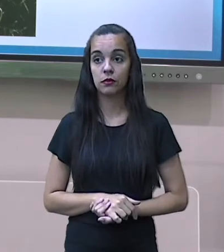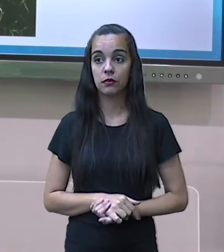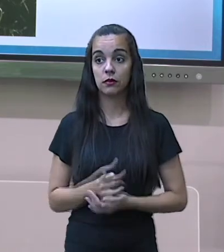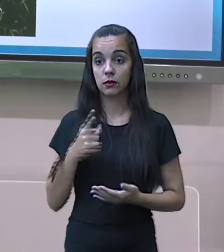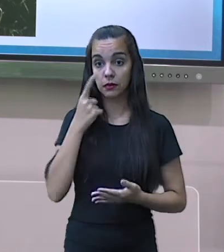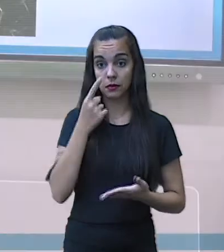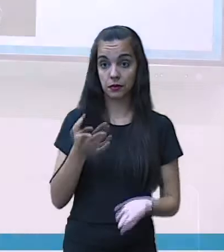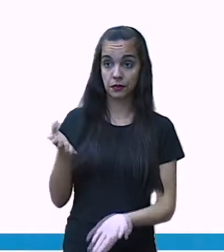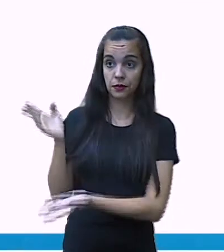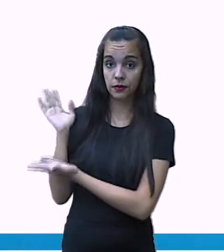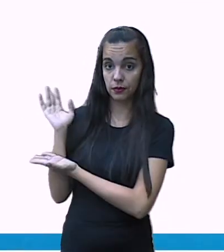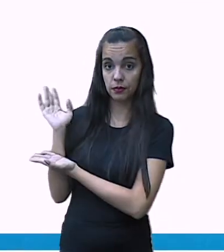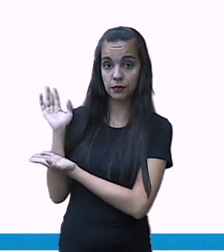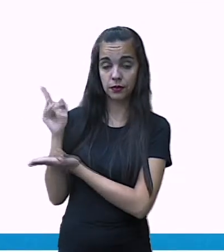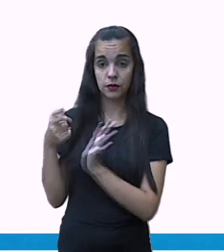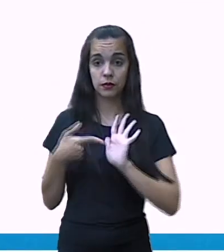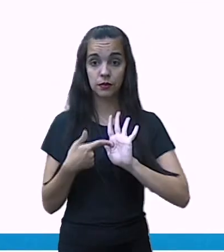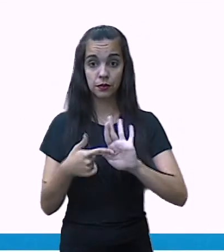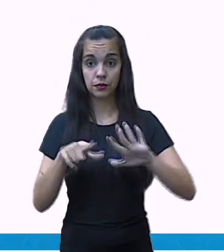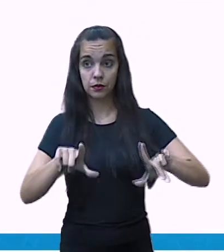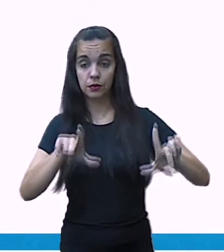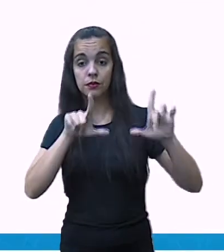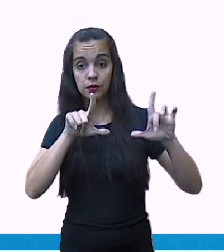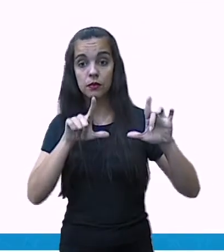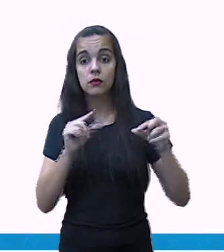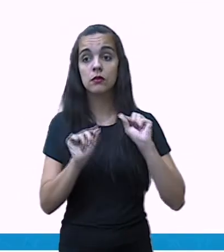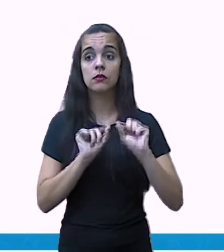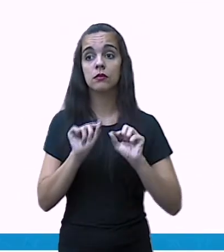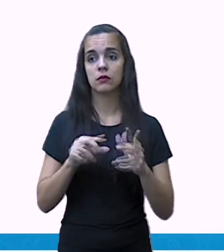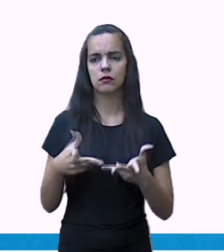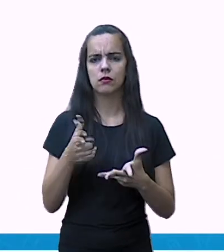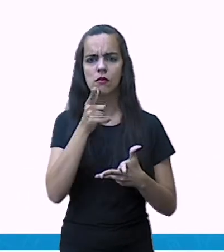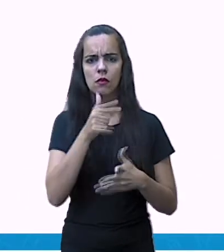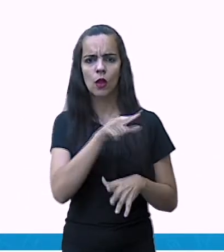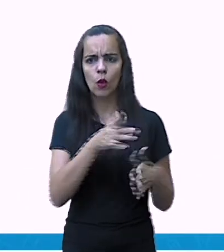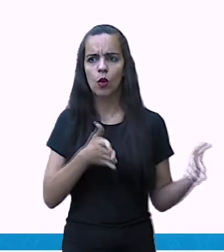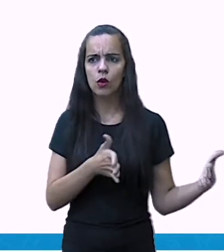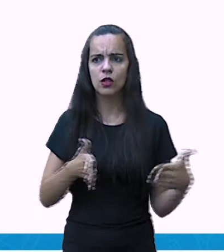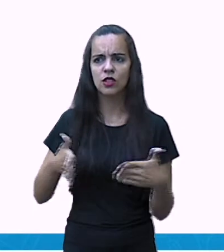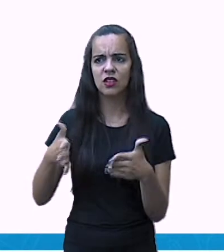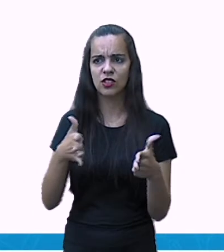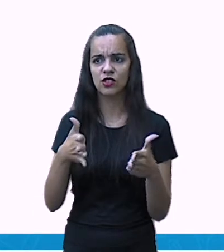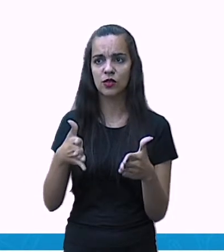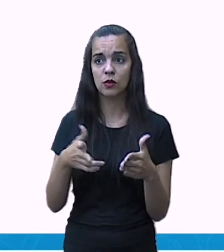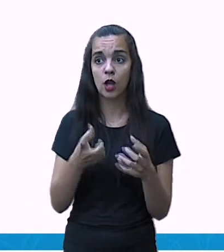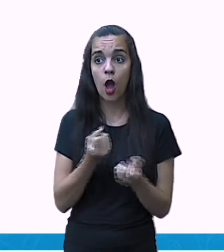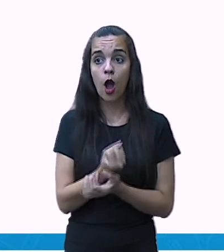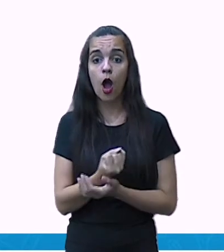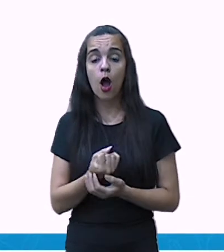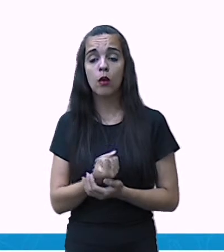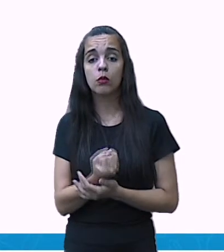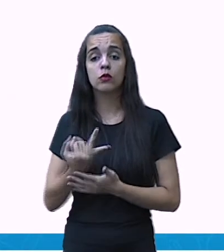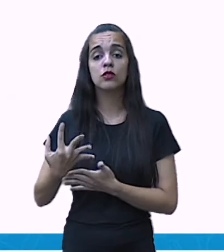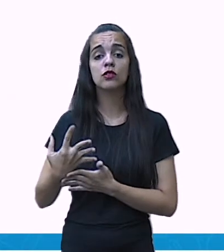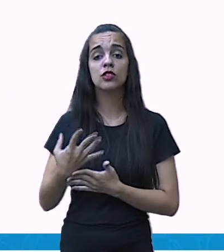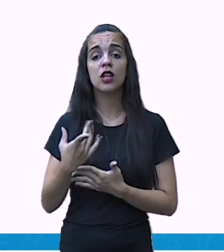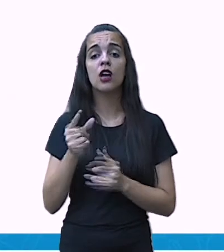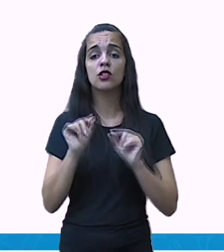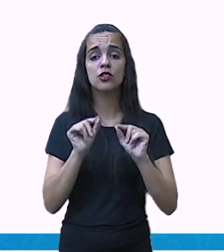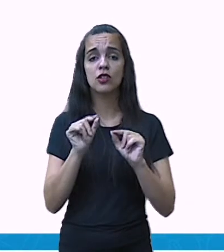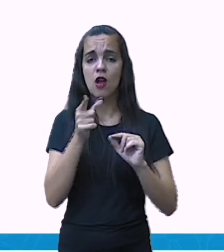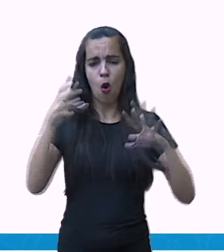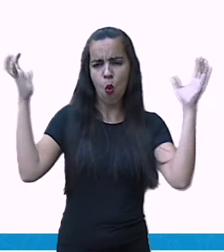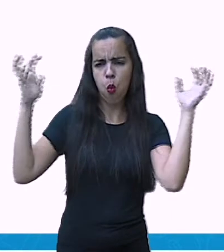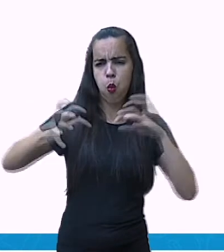E aqui nós temos uma outra área. Observem que o rio, a quantidade de precipitação foi tão